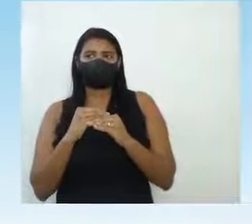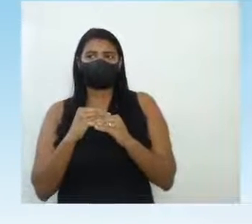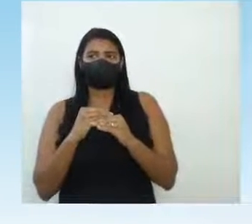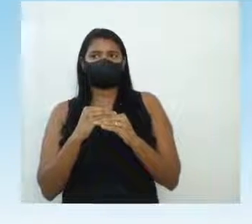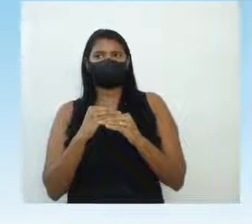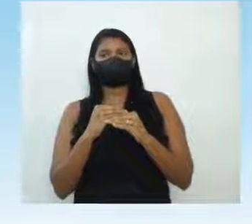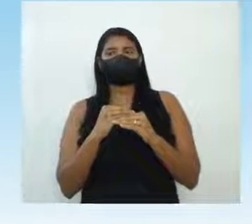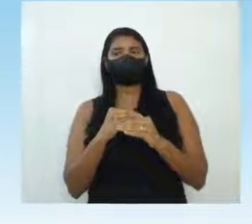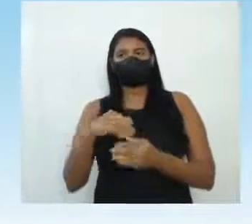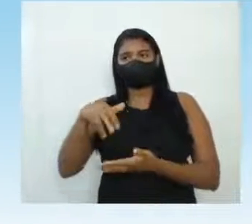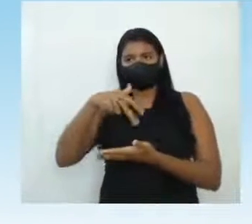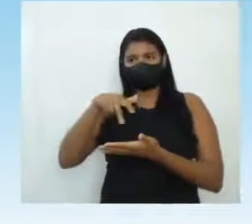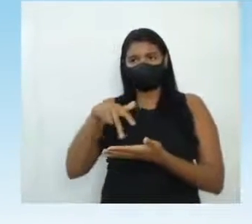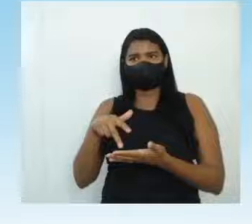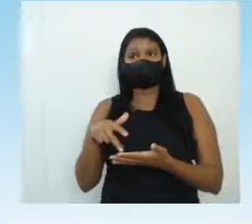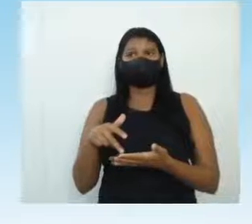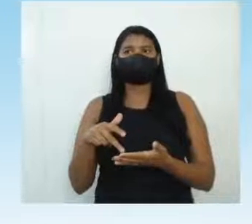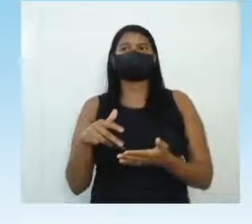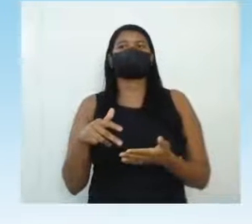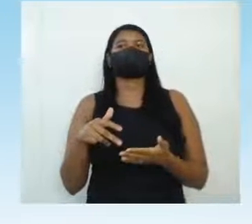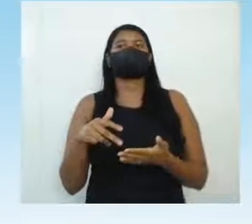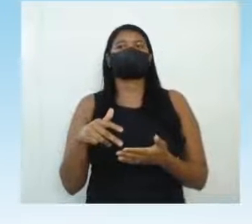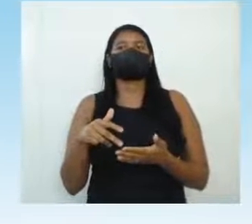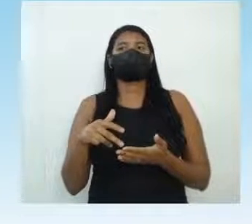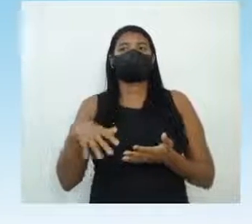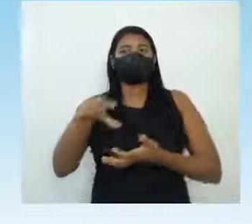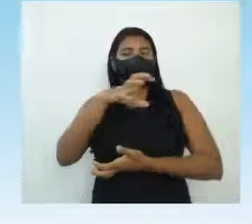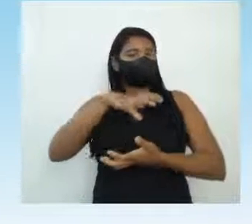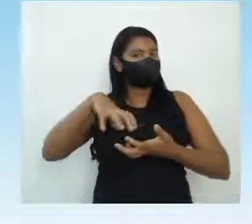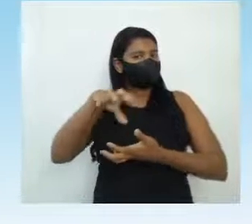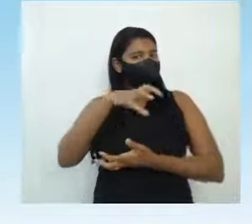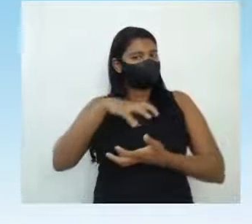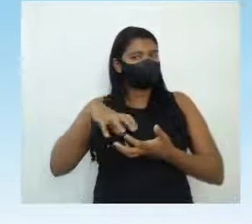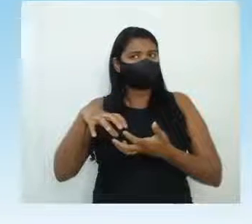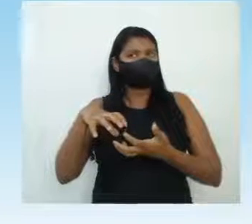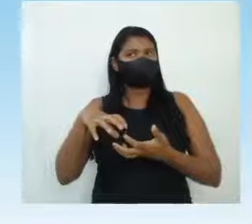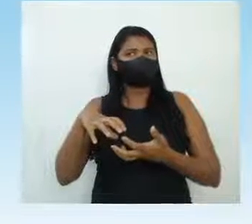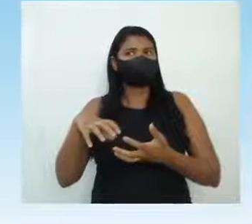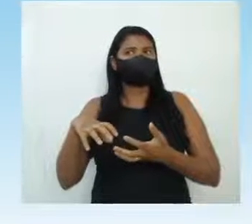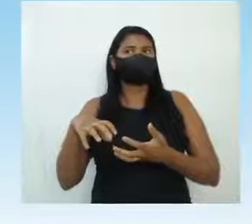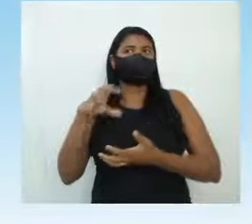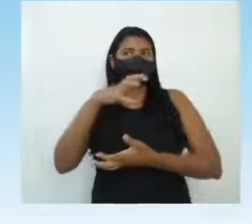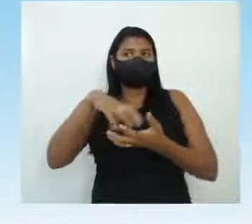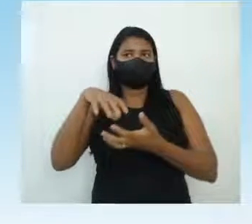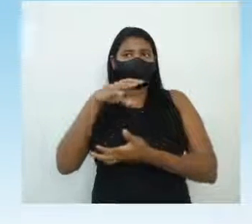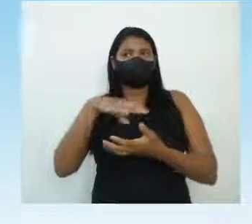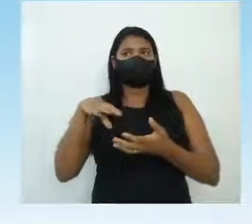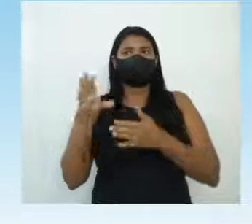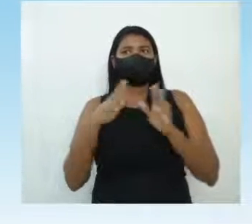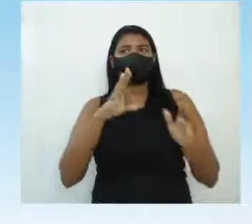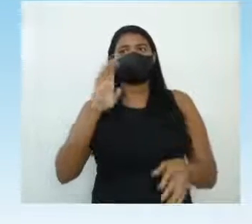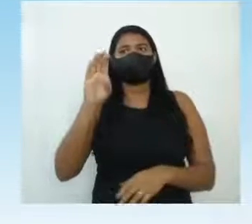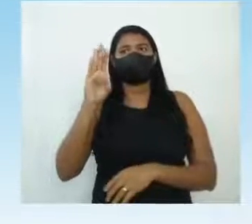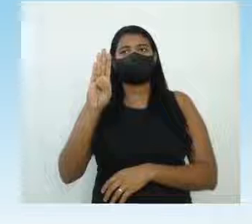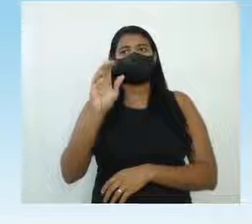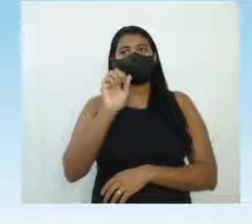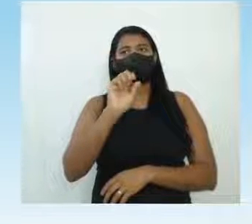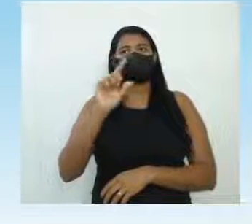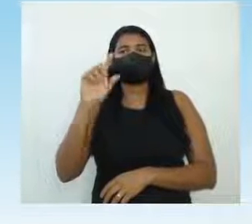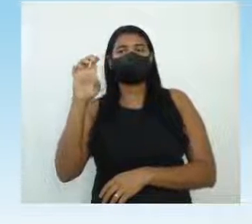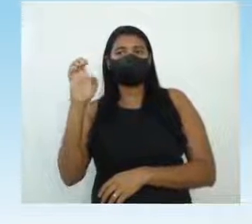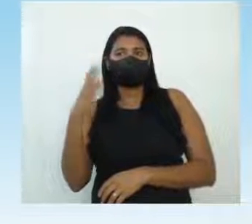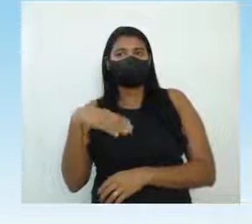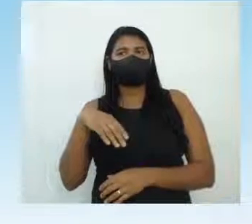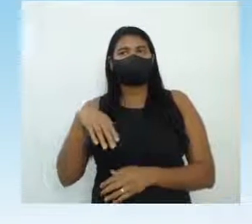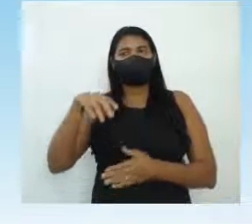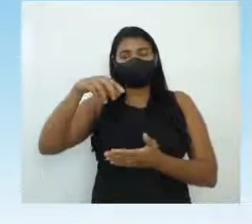companheiro de dança. E eles estão numa evolução, né? Característica do balé clássico, onde ela fica com a ponta de pé, apenas